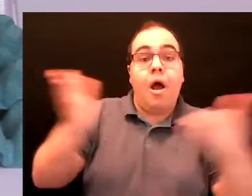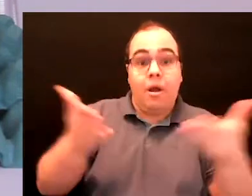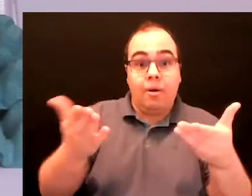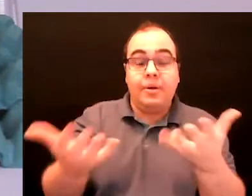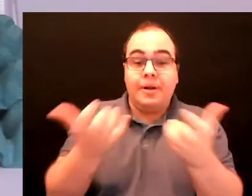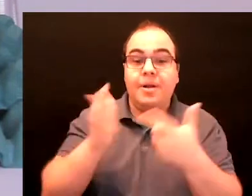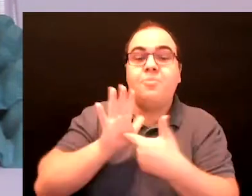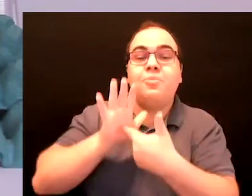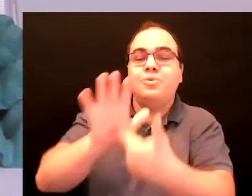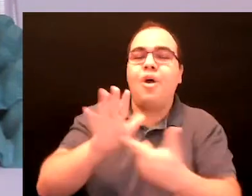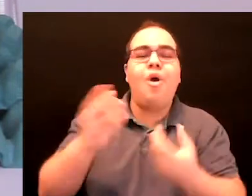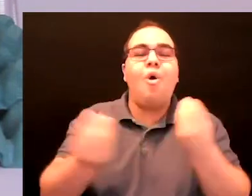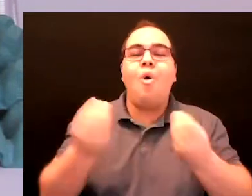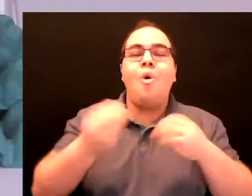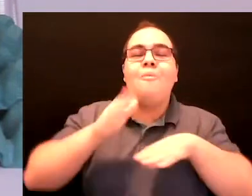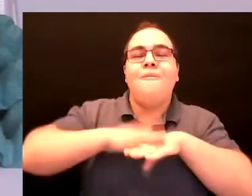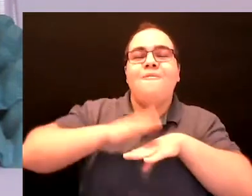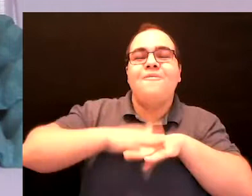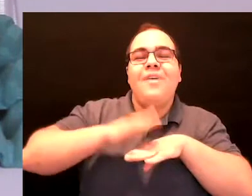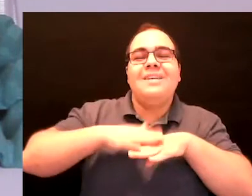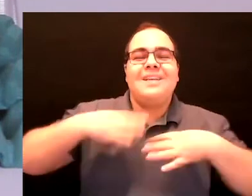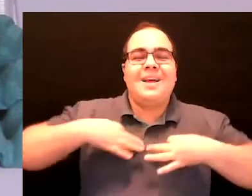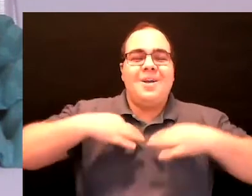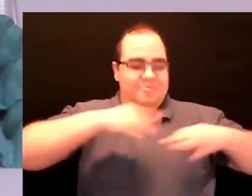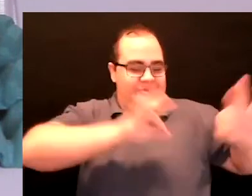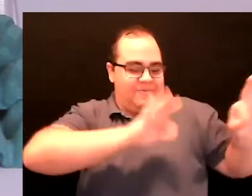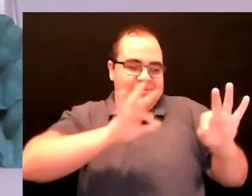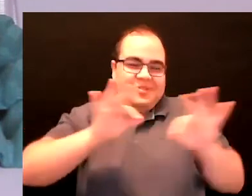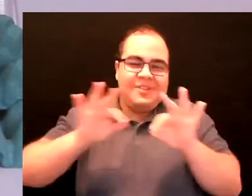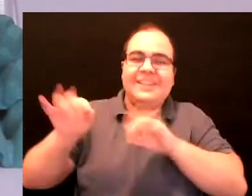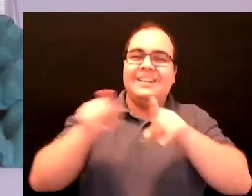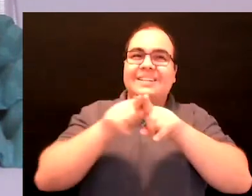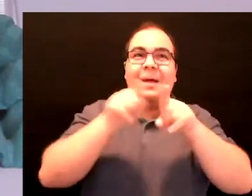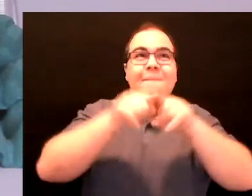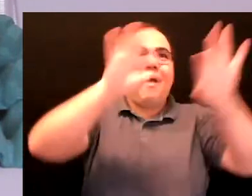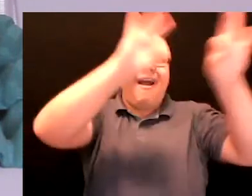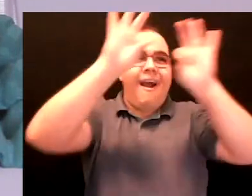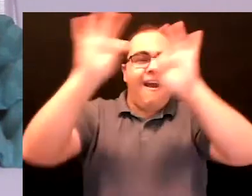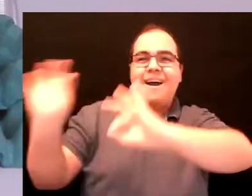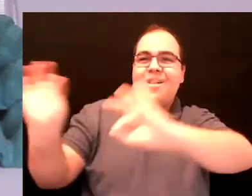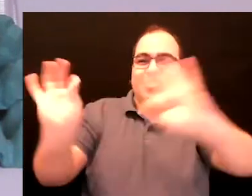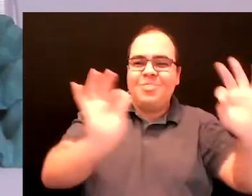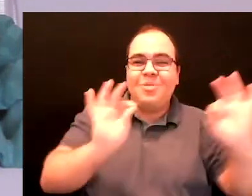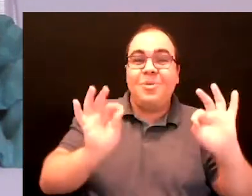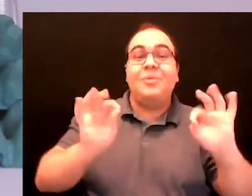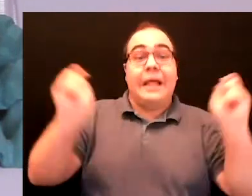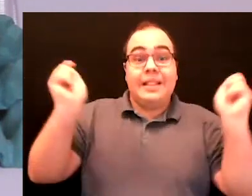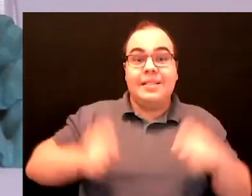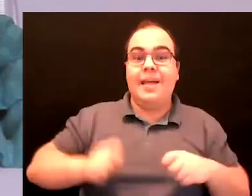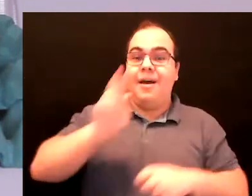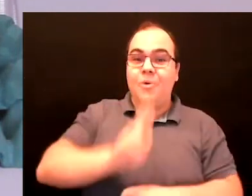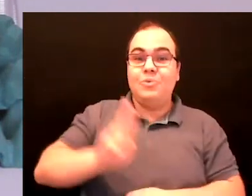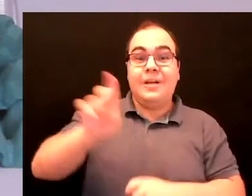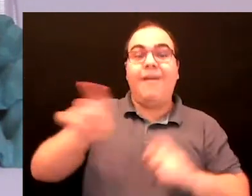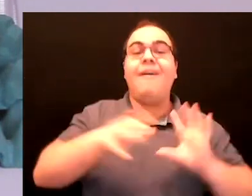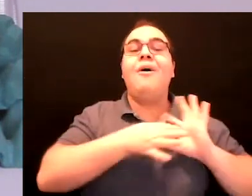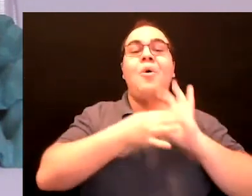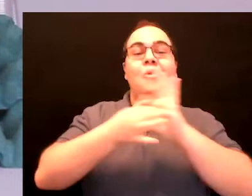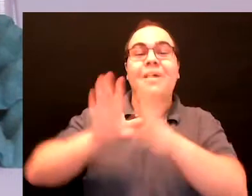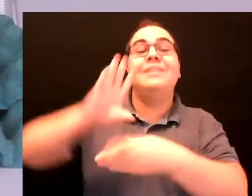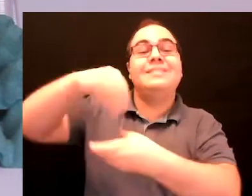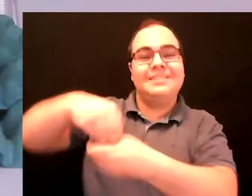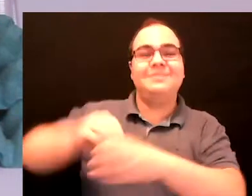de se fazer figurinos e alegorias e adornos para serem utilizados nesse contexto do